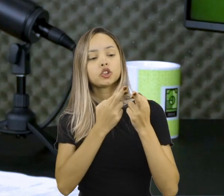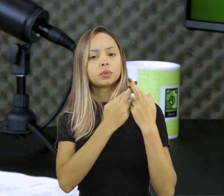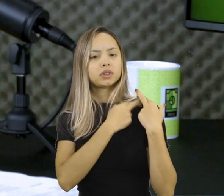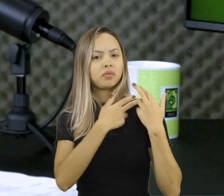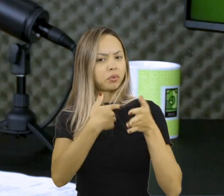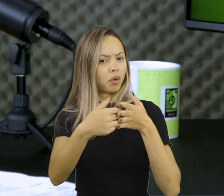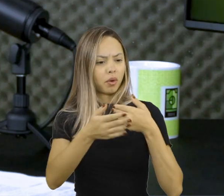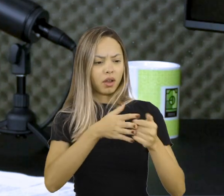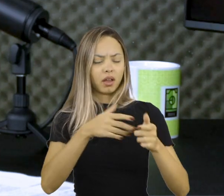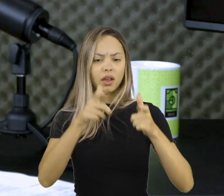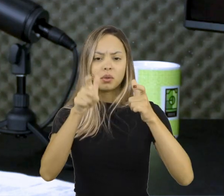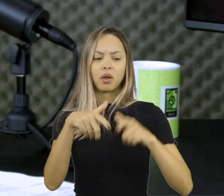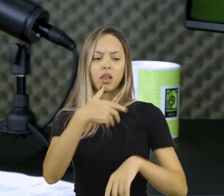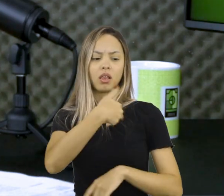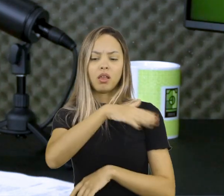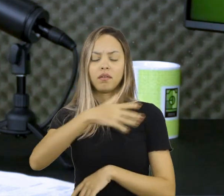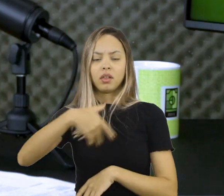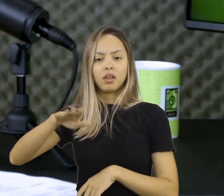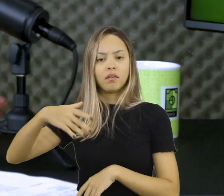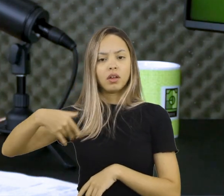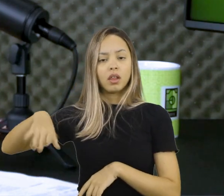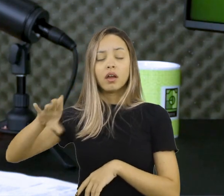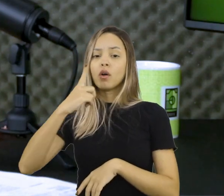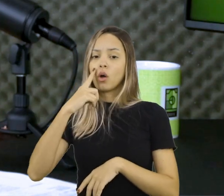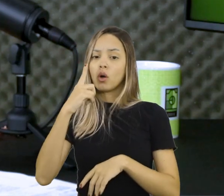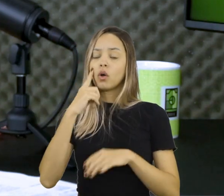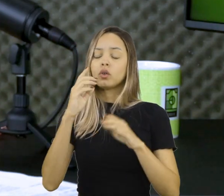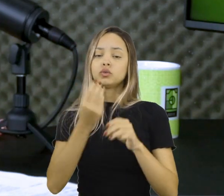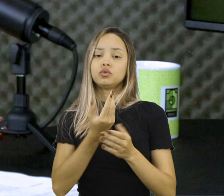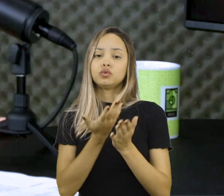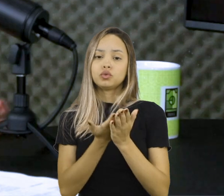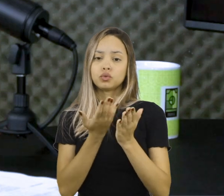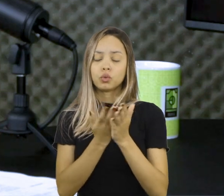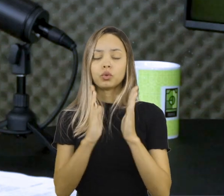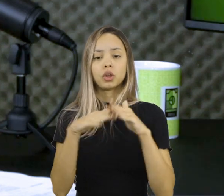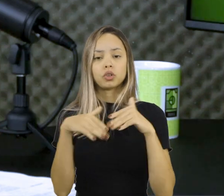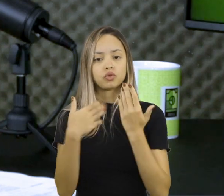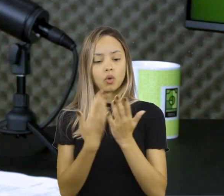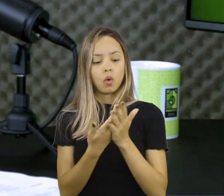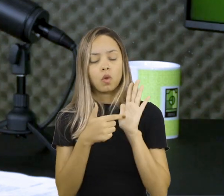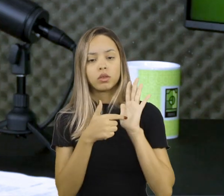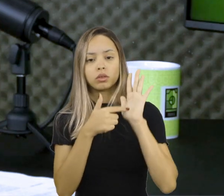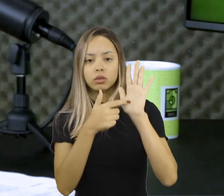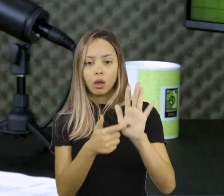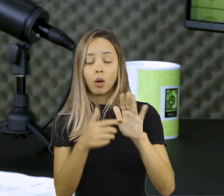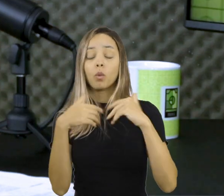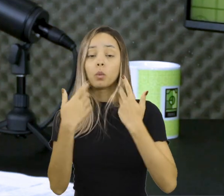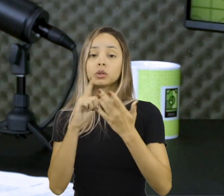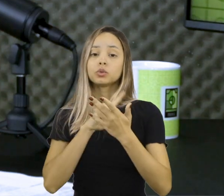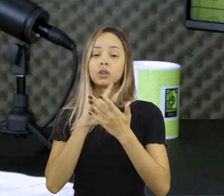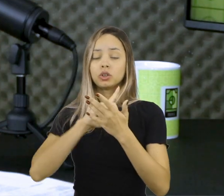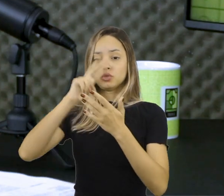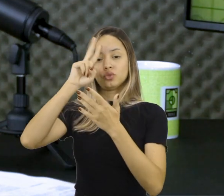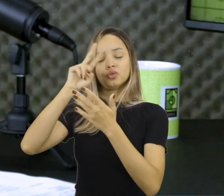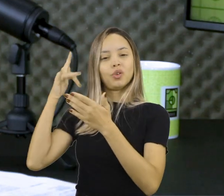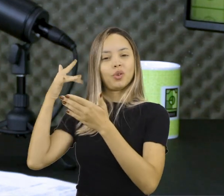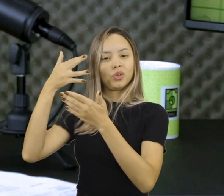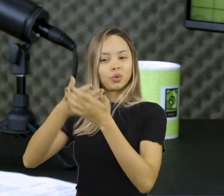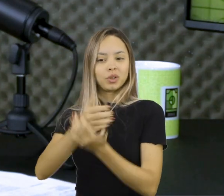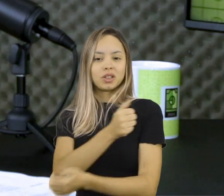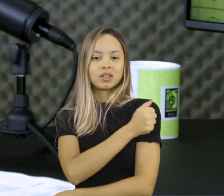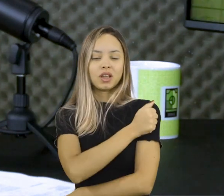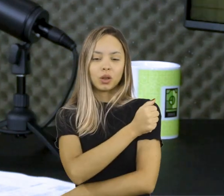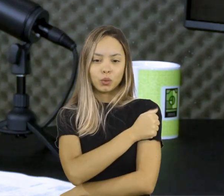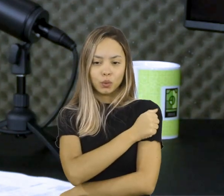quiser para dizer assim olha Ele estudou em escola tal então quando Segue o histórico desse estudante segue